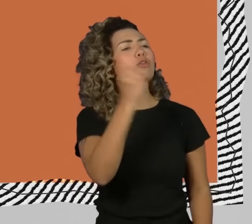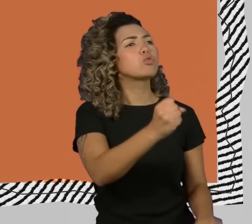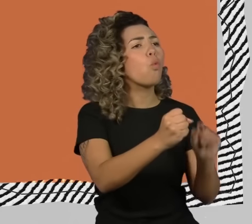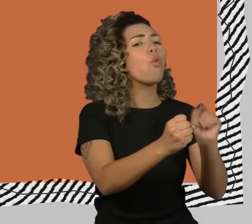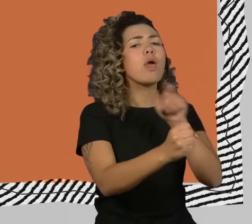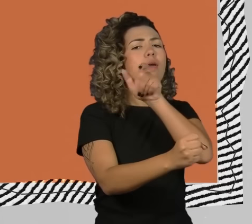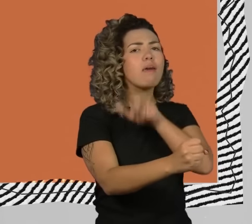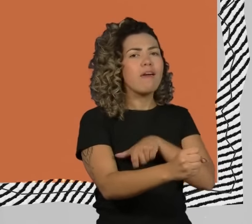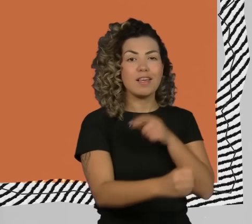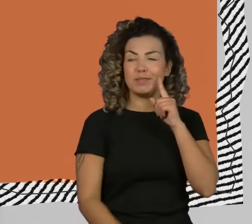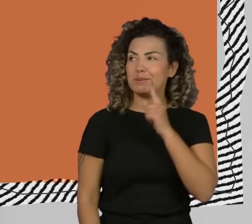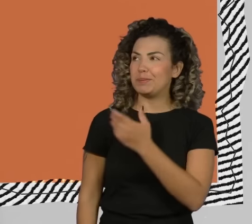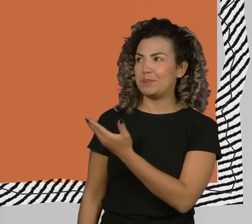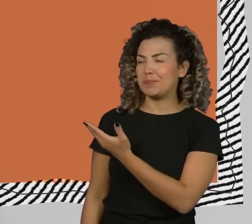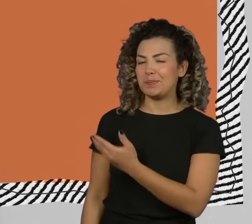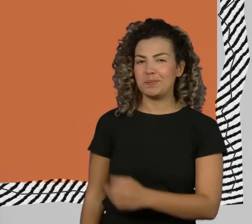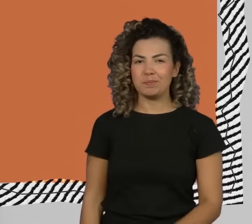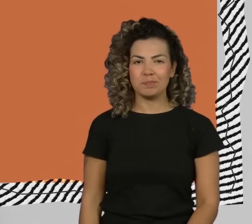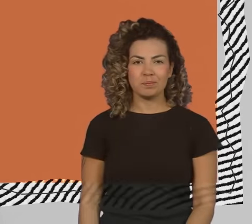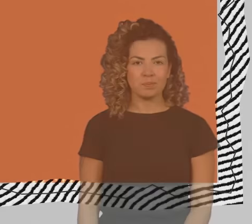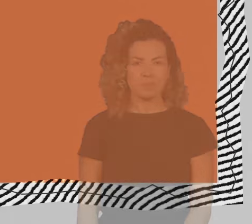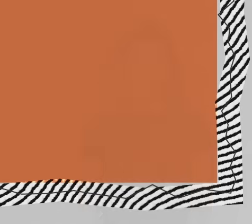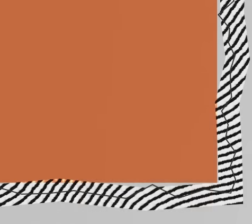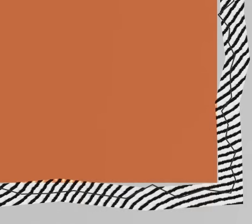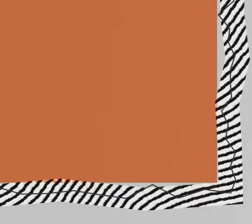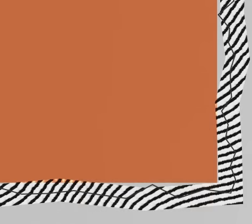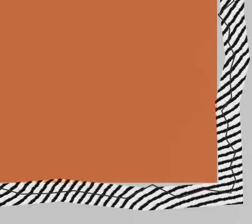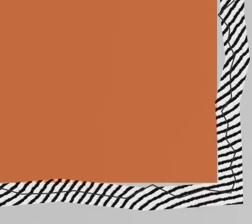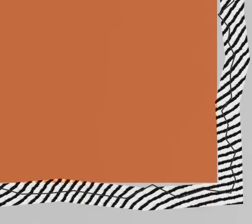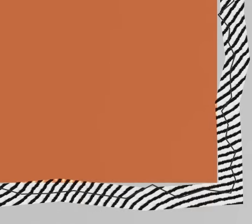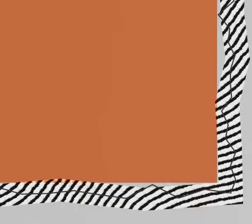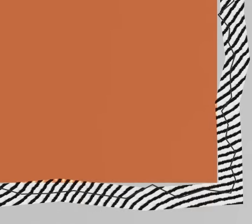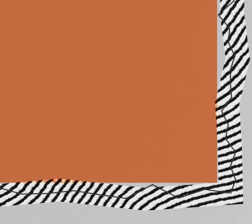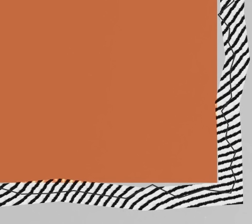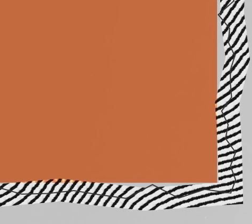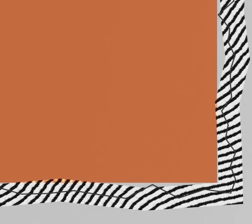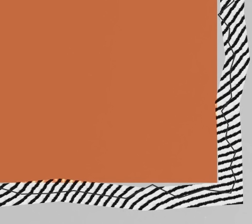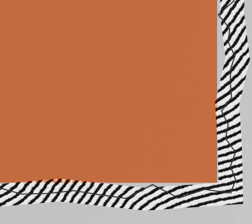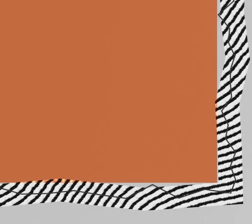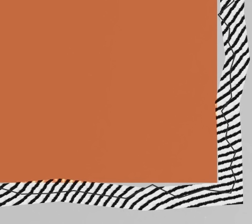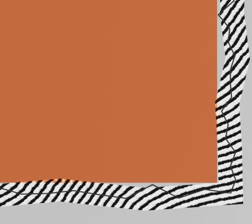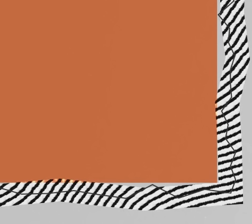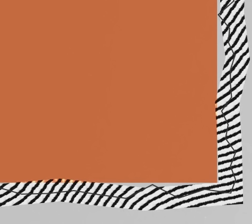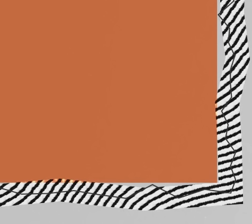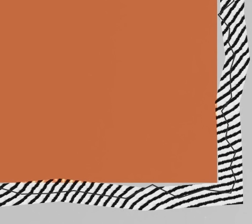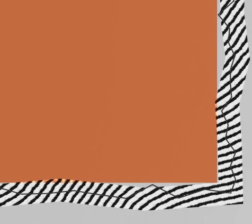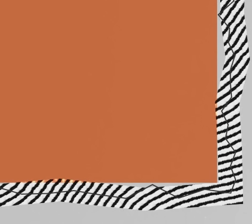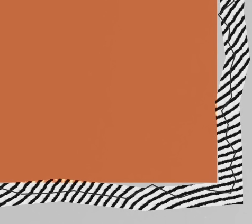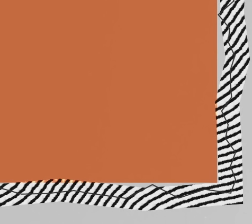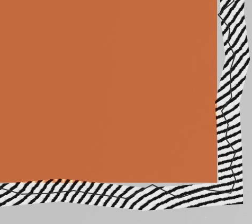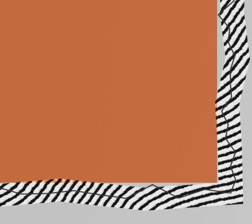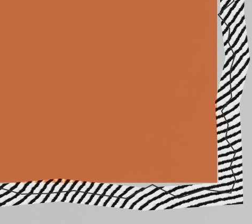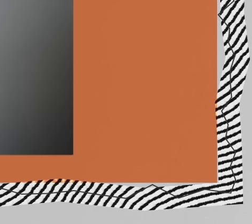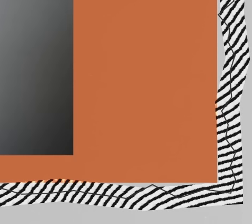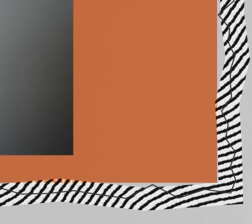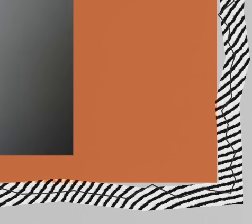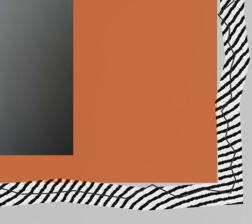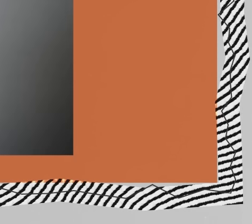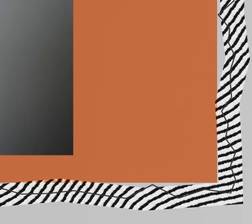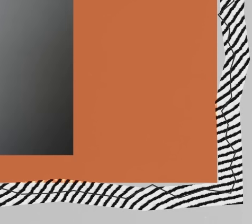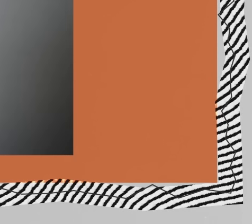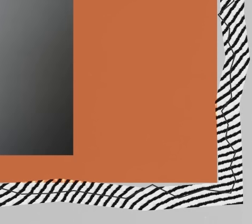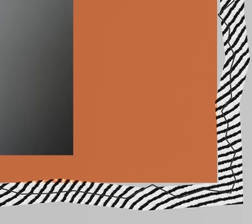Eu quero saber quem matou Tom Zé. Eu quero saber quem matou